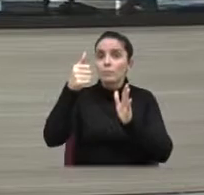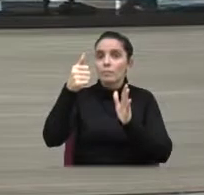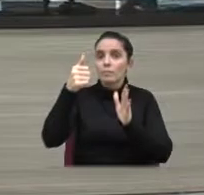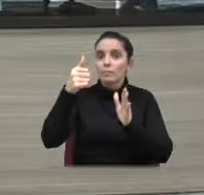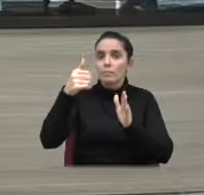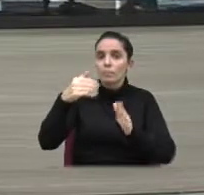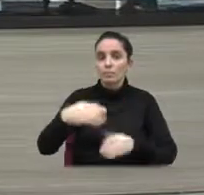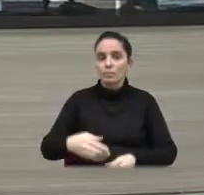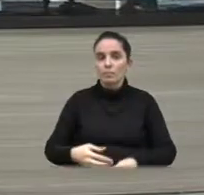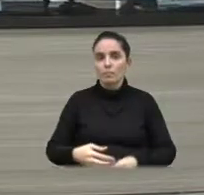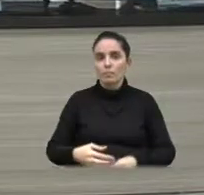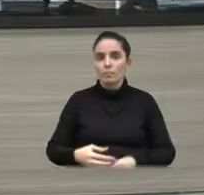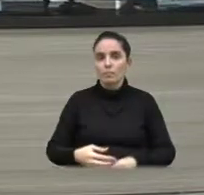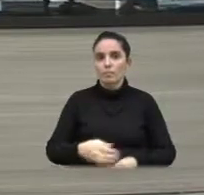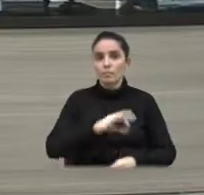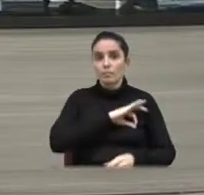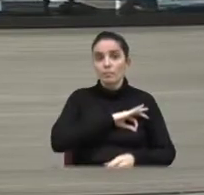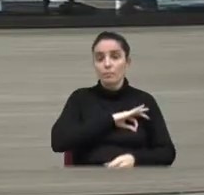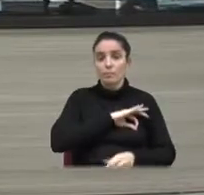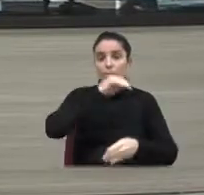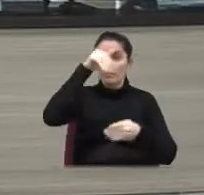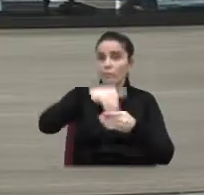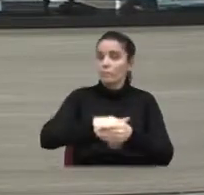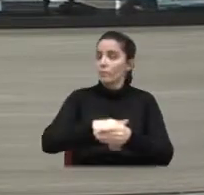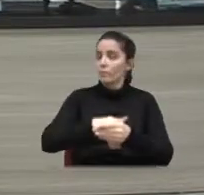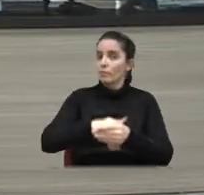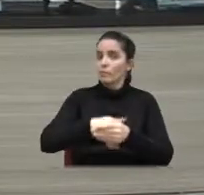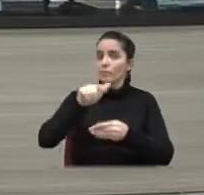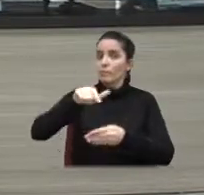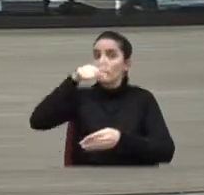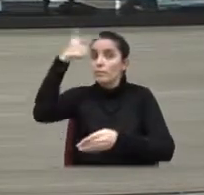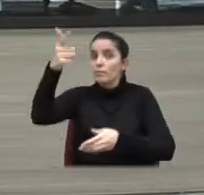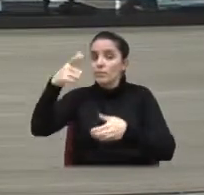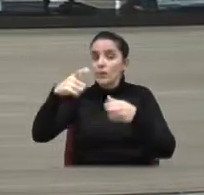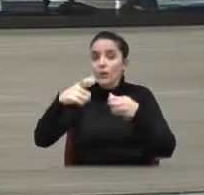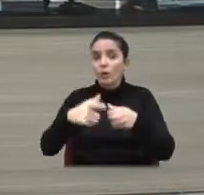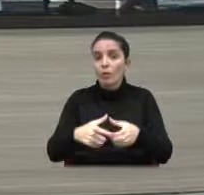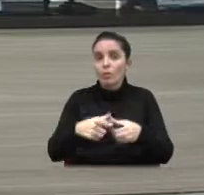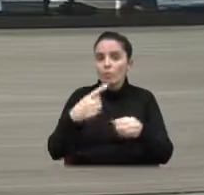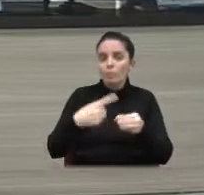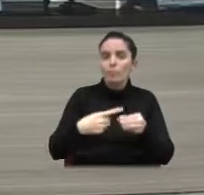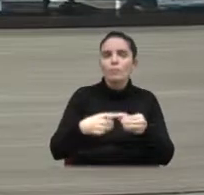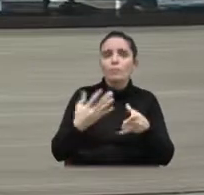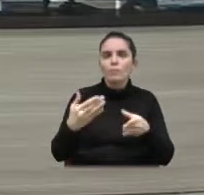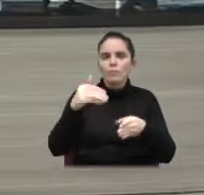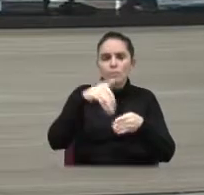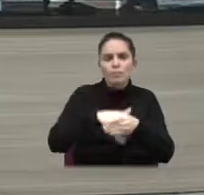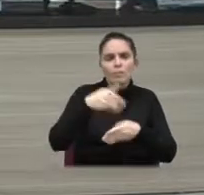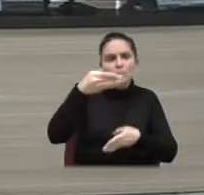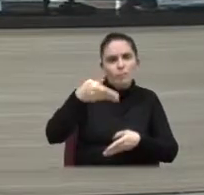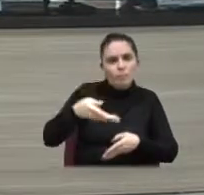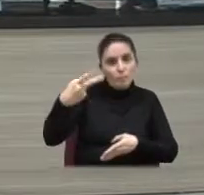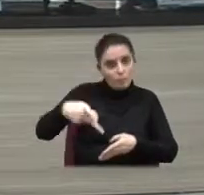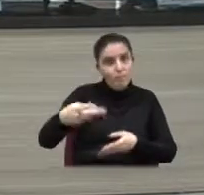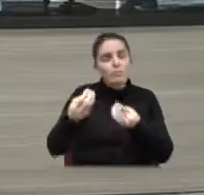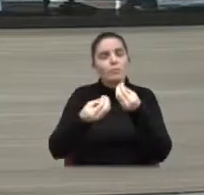nesse conselho não são da nossa cidade. Como que tem pessoas que não são da cidade e votam aqui na nossa cidade? Dentro